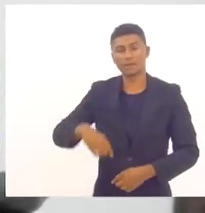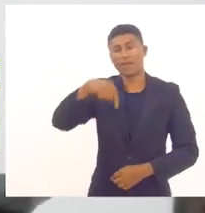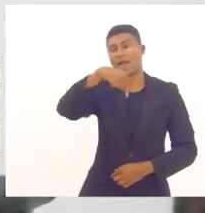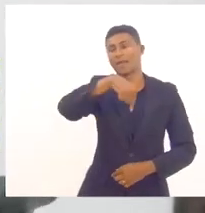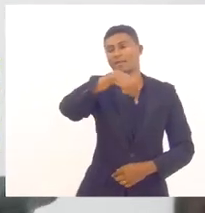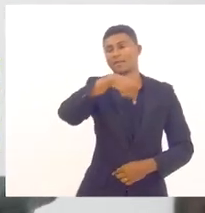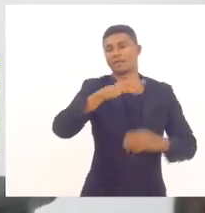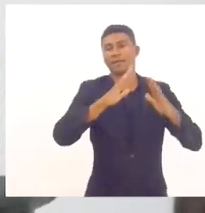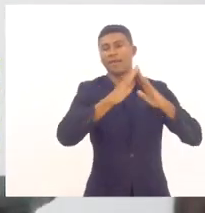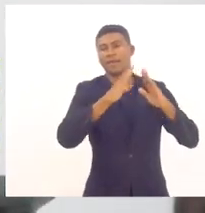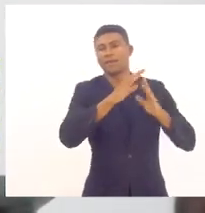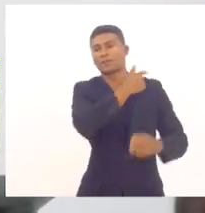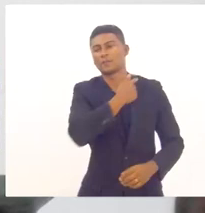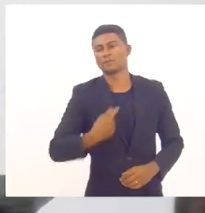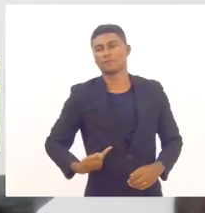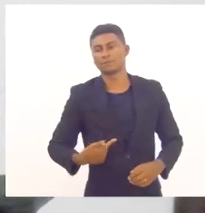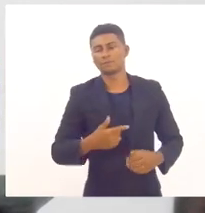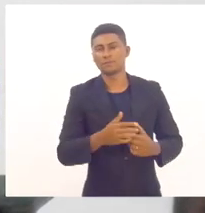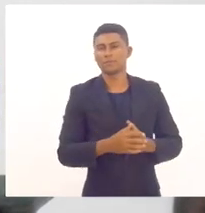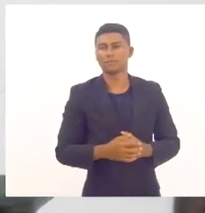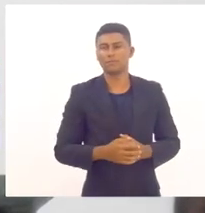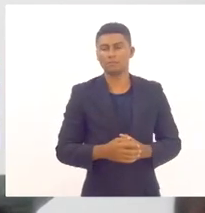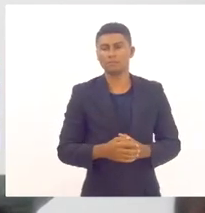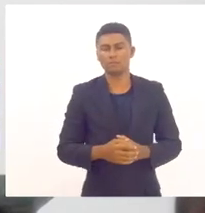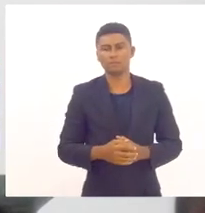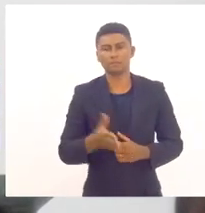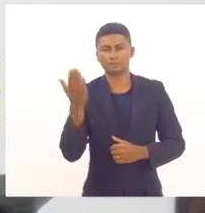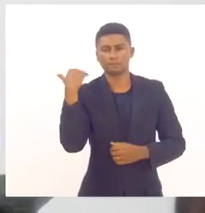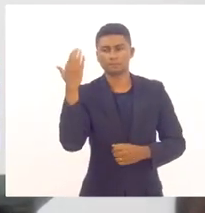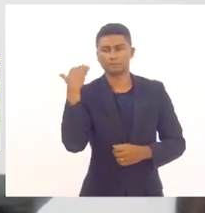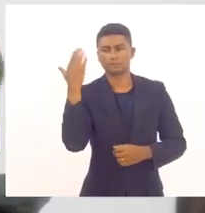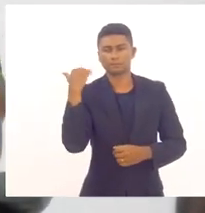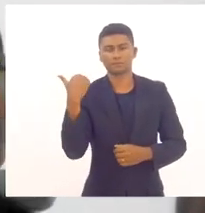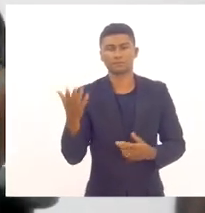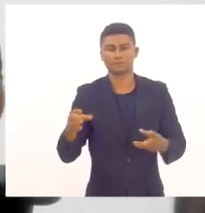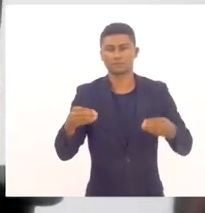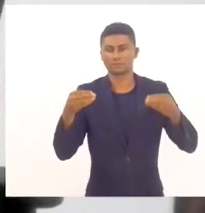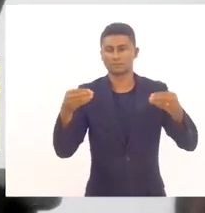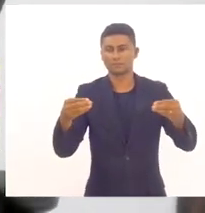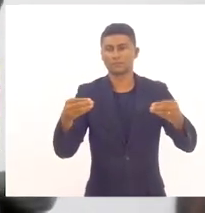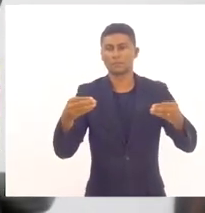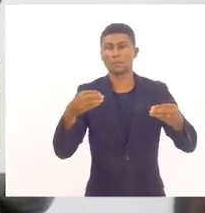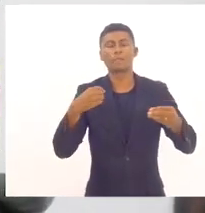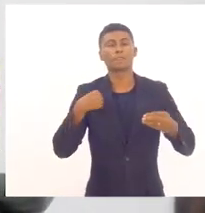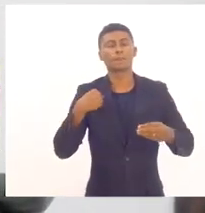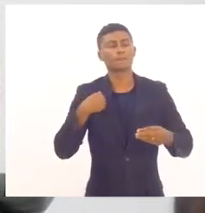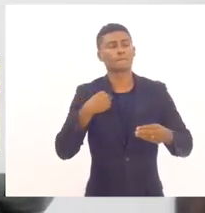castelo, que era o gabinete da área do Ministério, e botei lá mais de